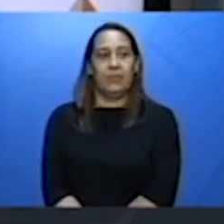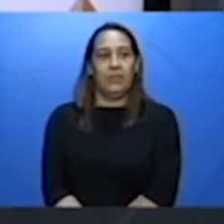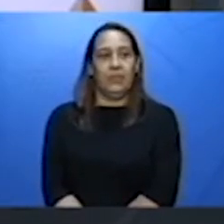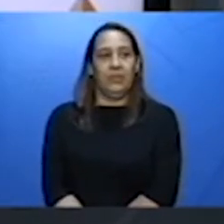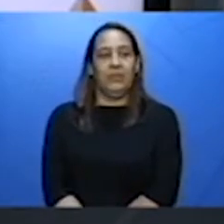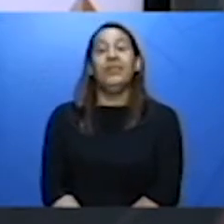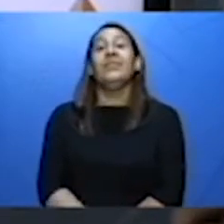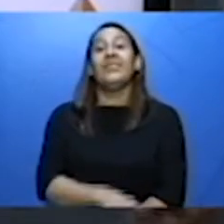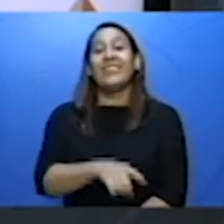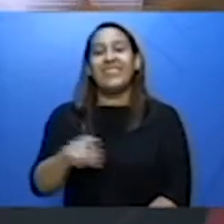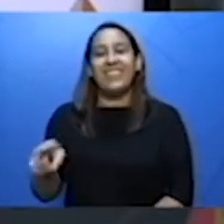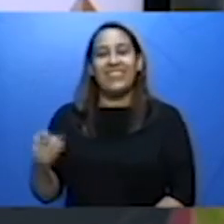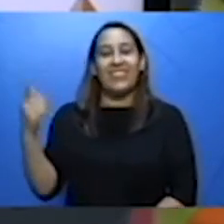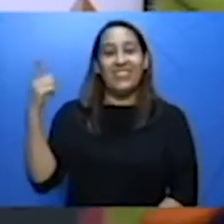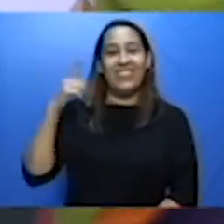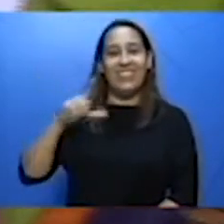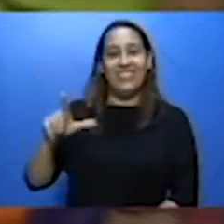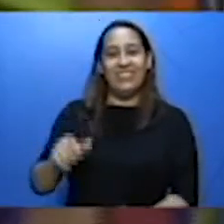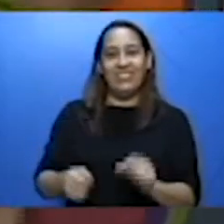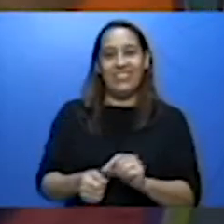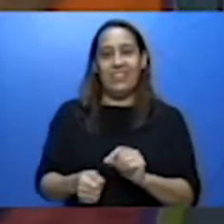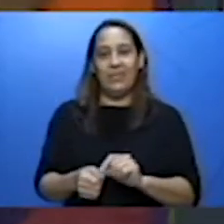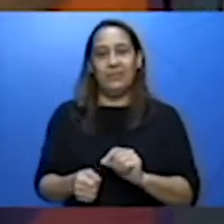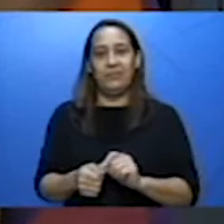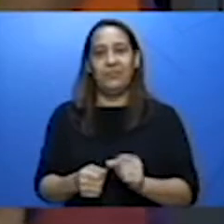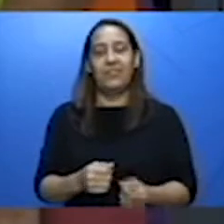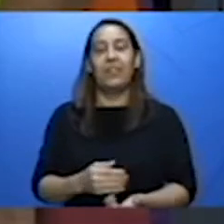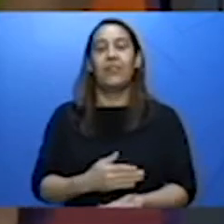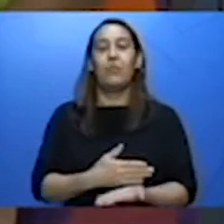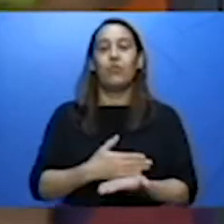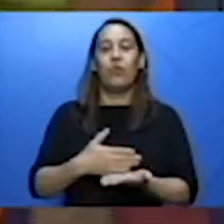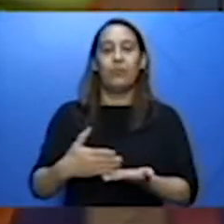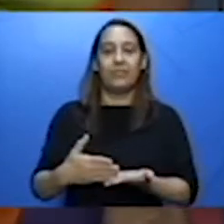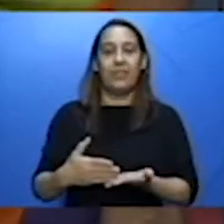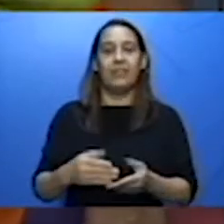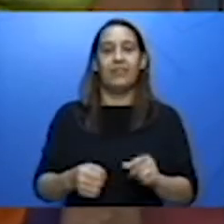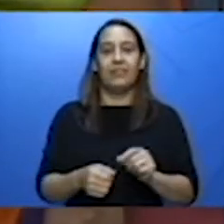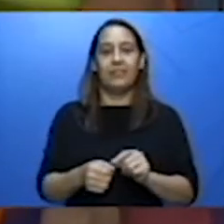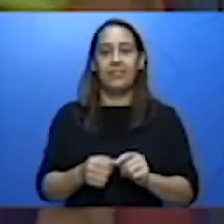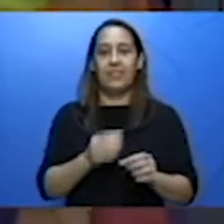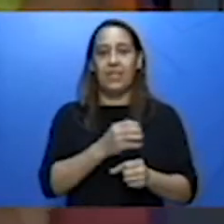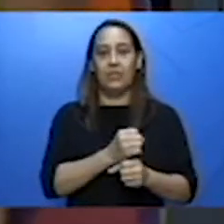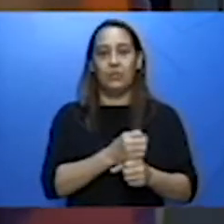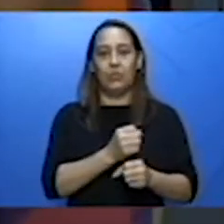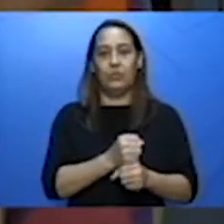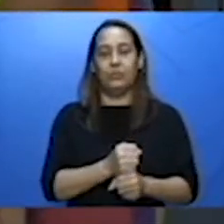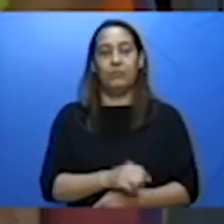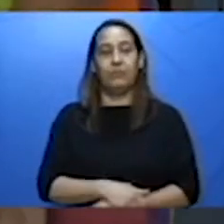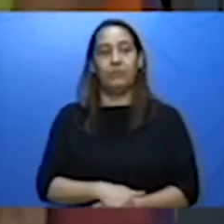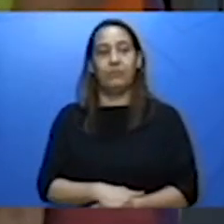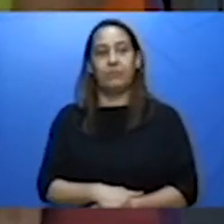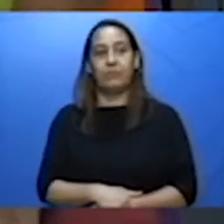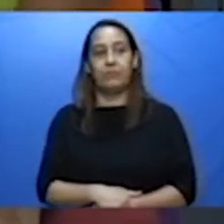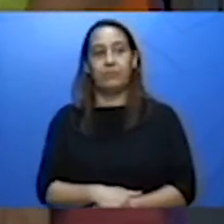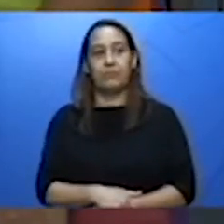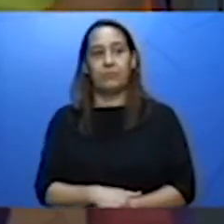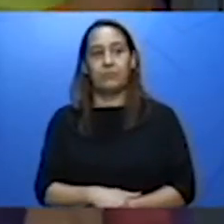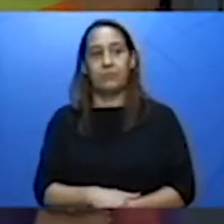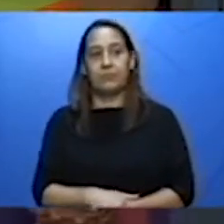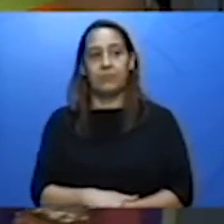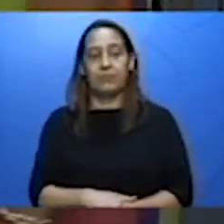E aí, pessoal? Posso começar pela dezena? Não, só posso começar